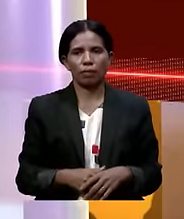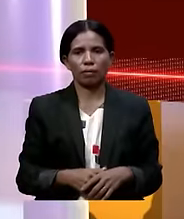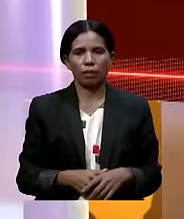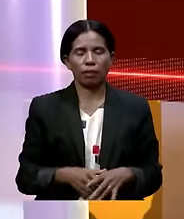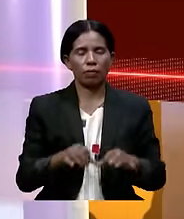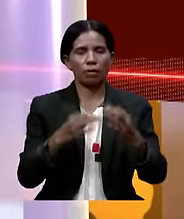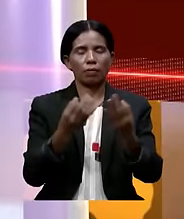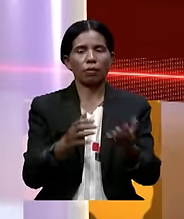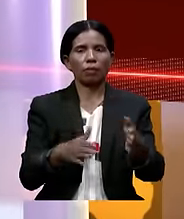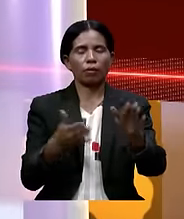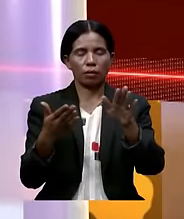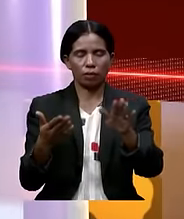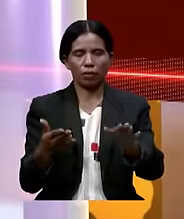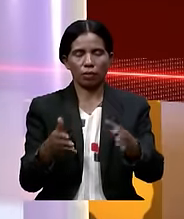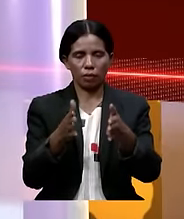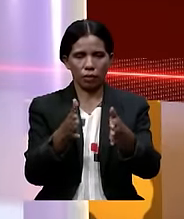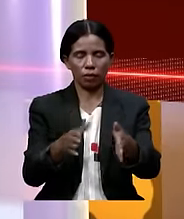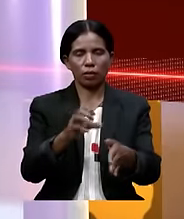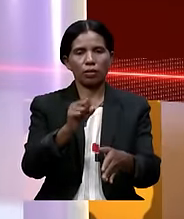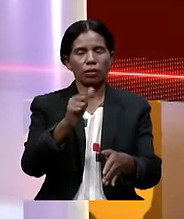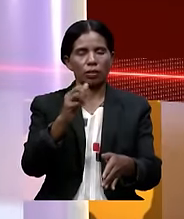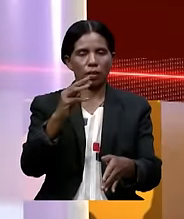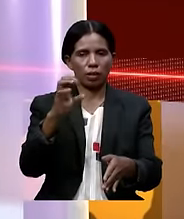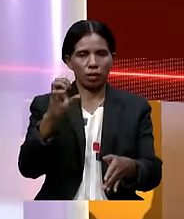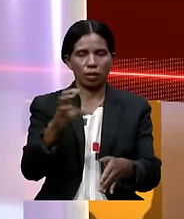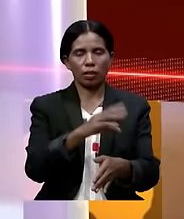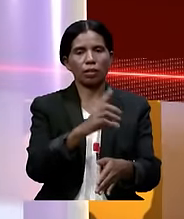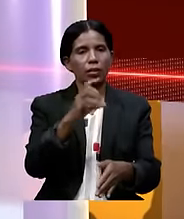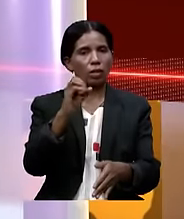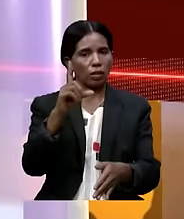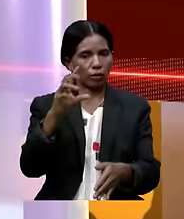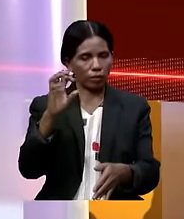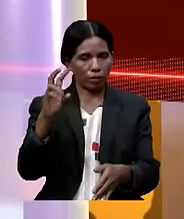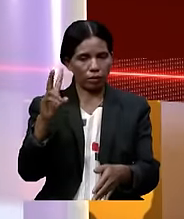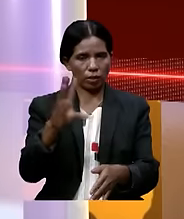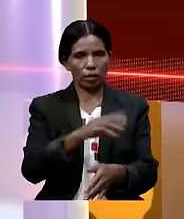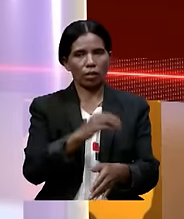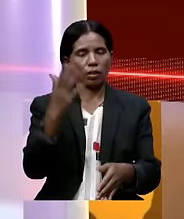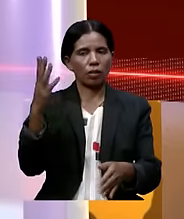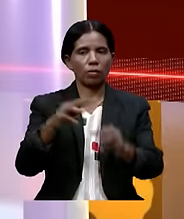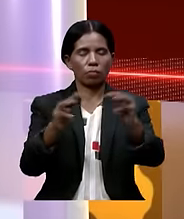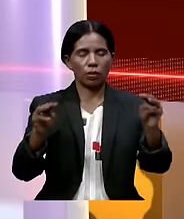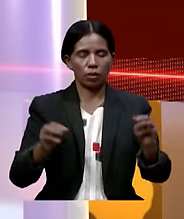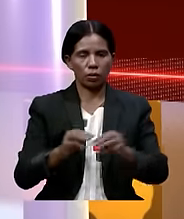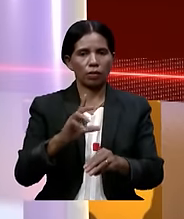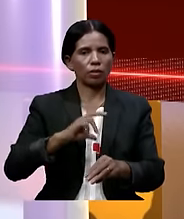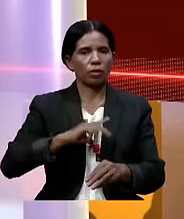Família Matebian ralou de saudoso Jaime dos Remédios de Oliveira e a Goutal em município